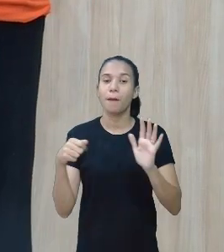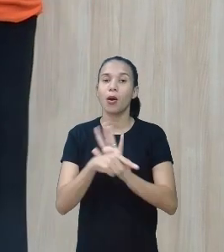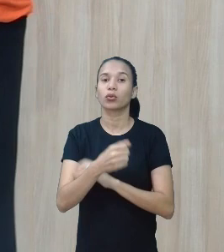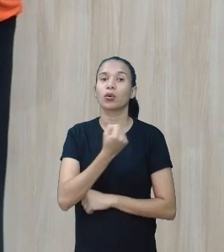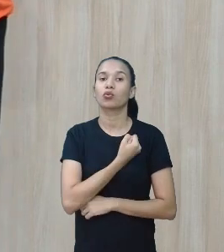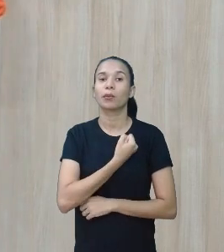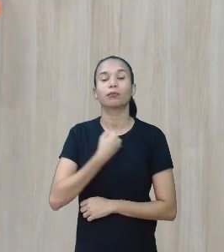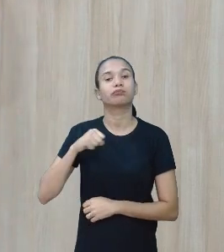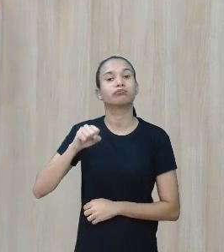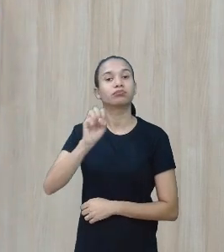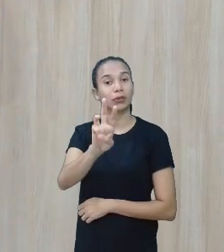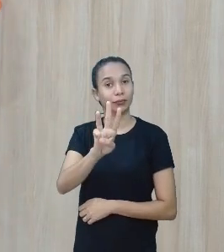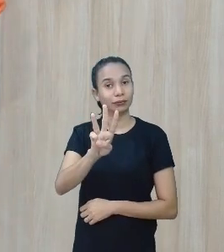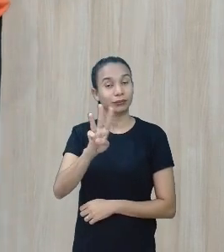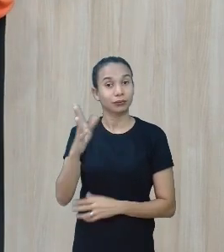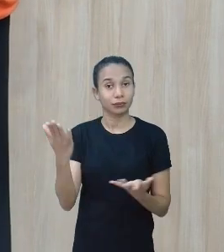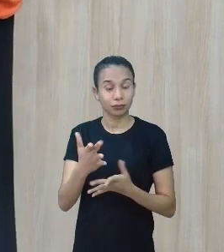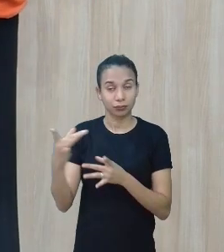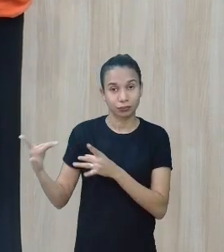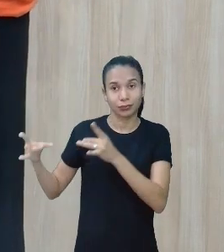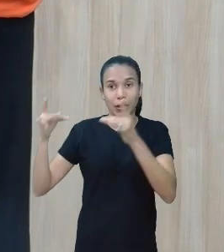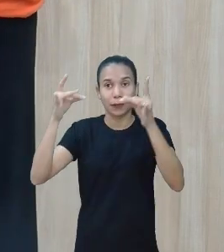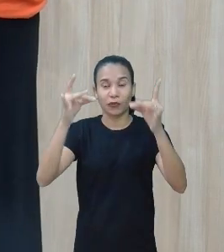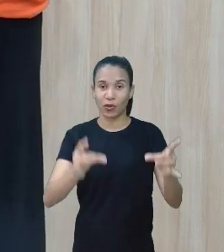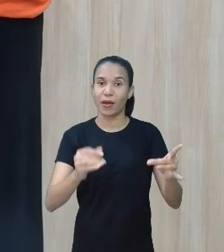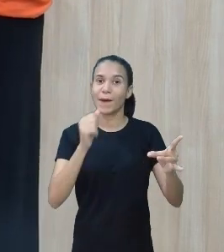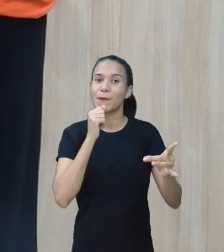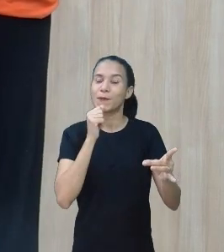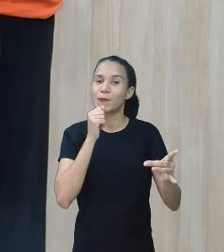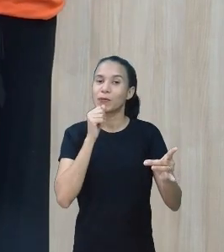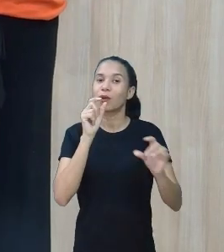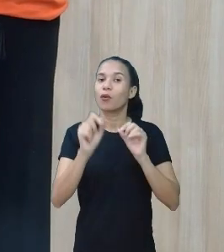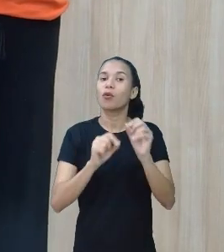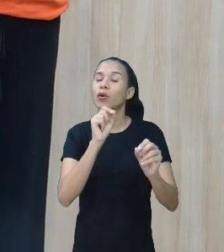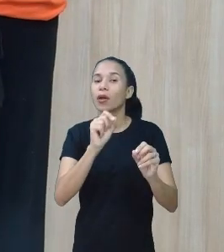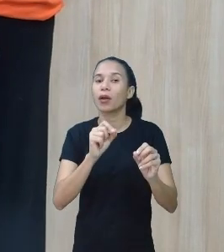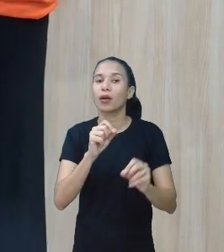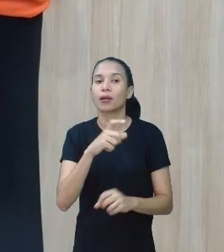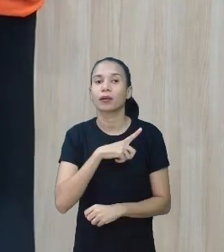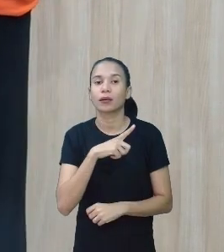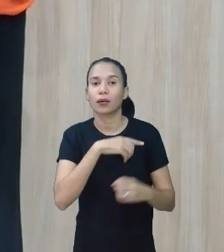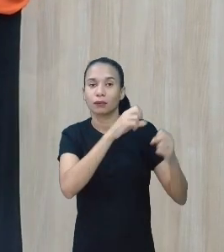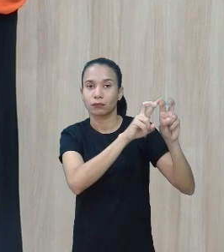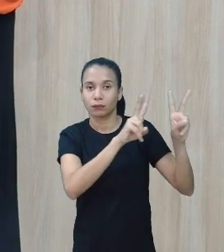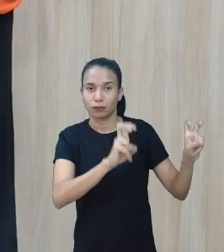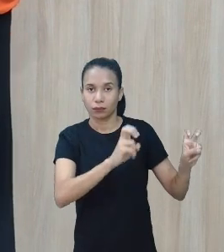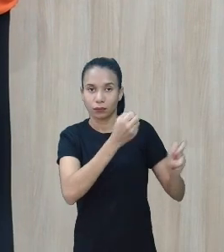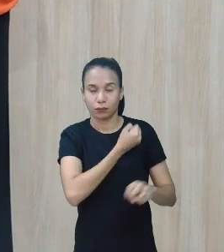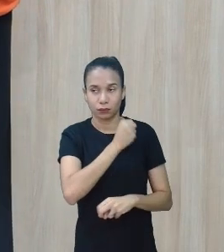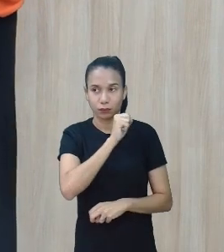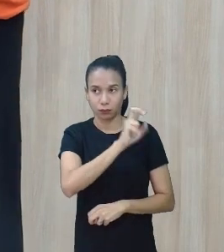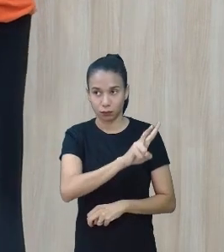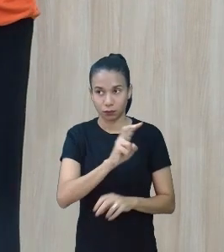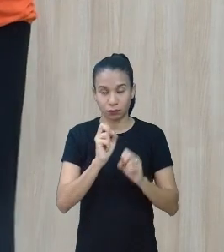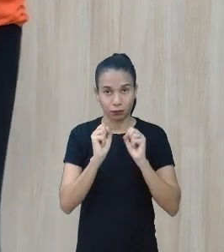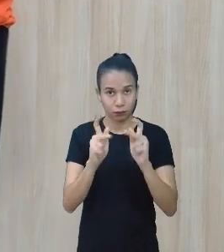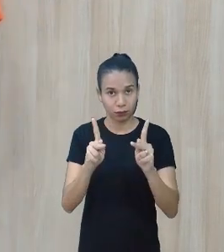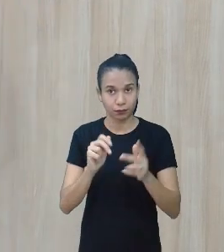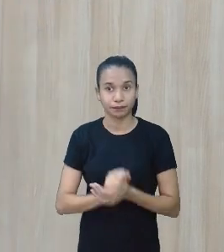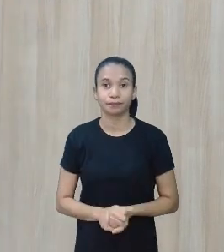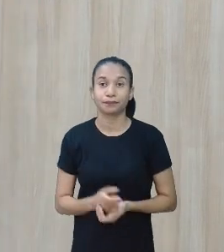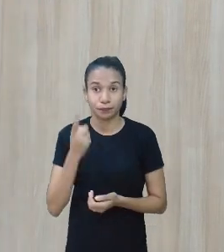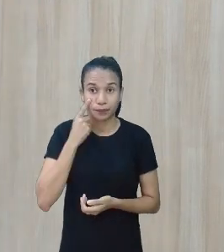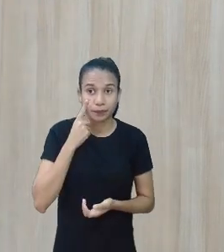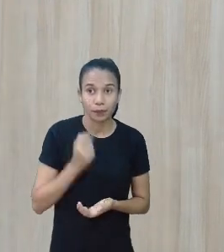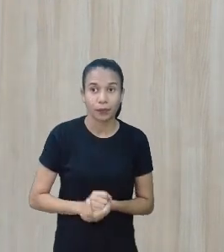questão do dia e eu estou trazendo para vocês ainda questões referentes ao descritor número 2, tá? Então vamos